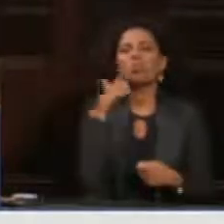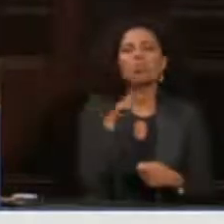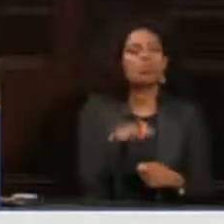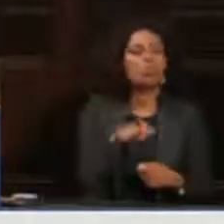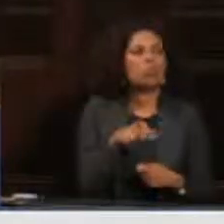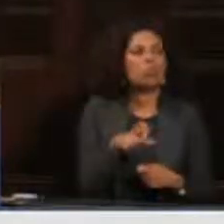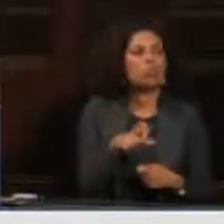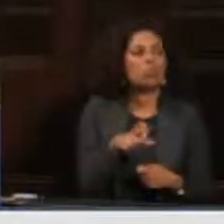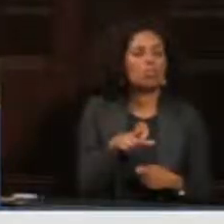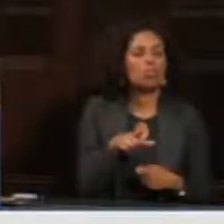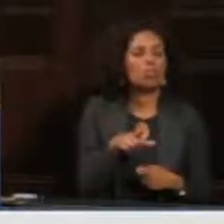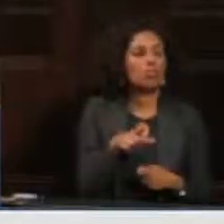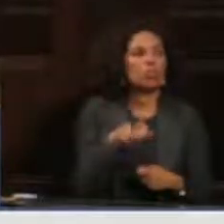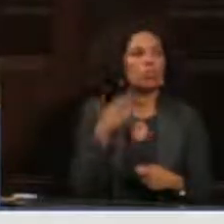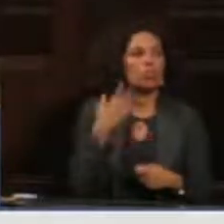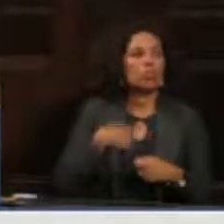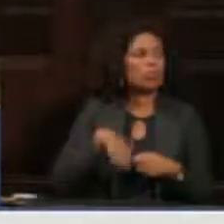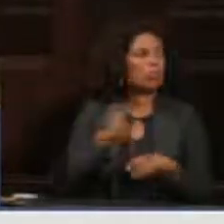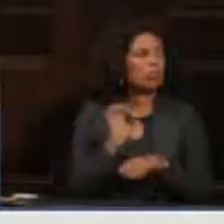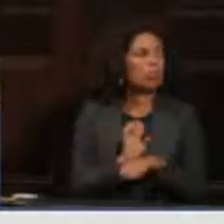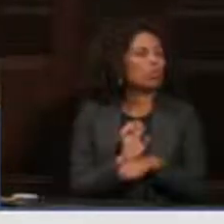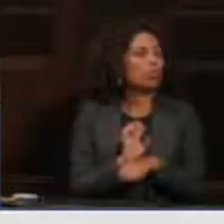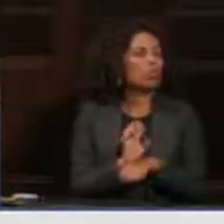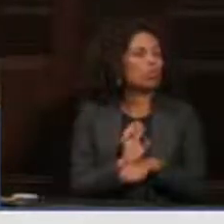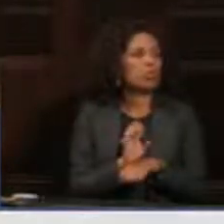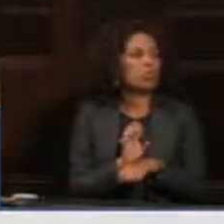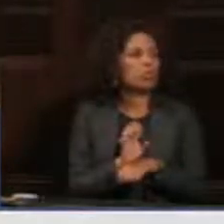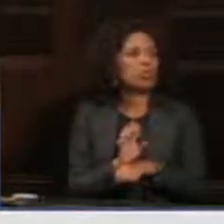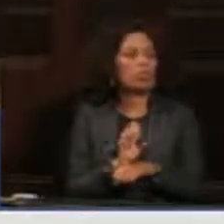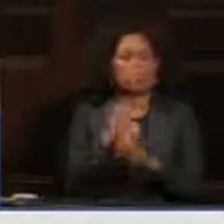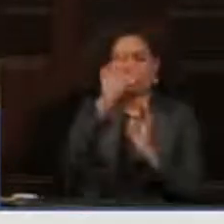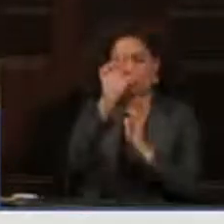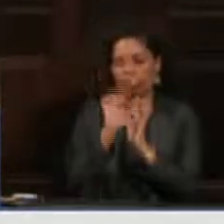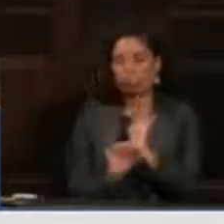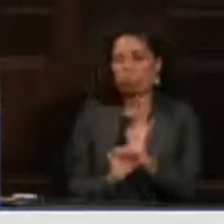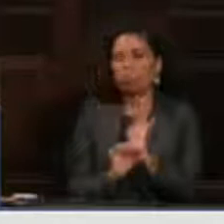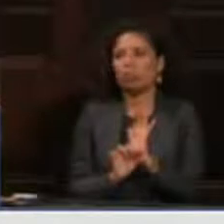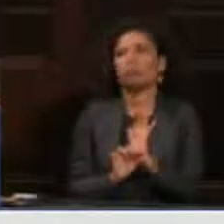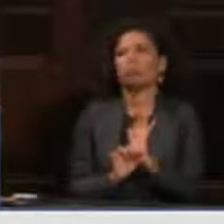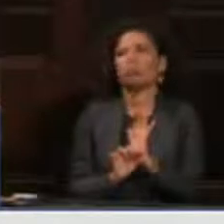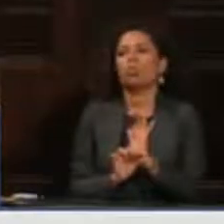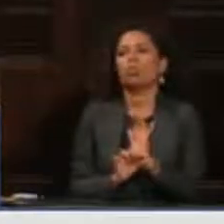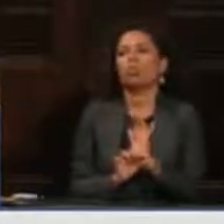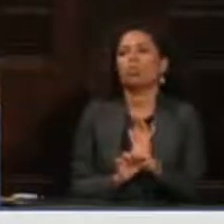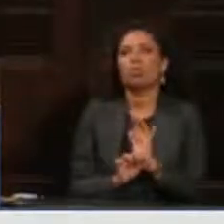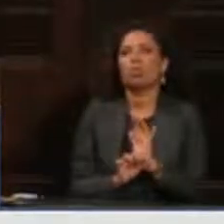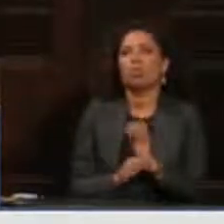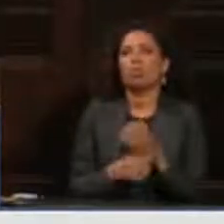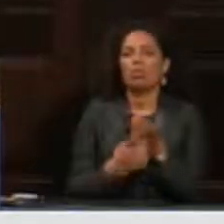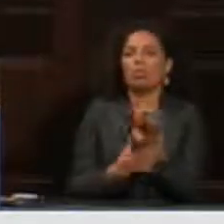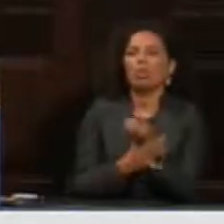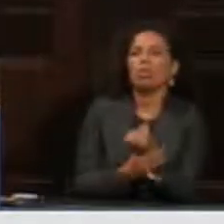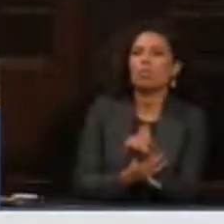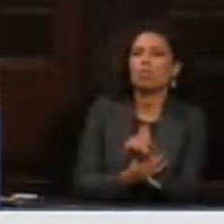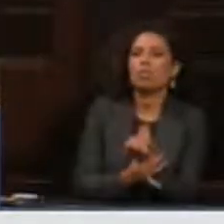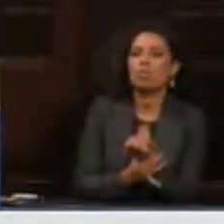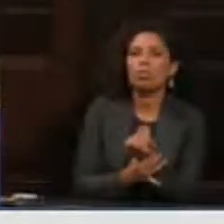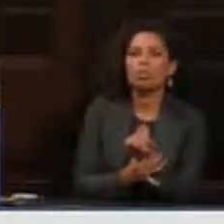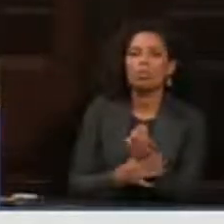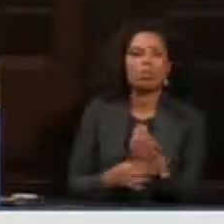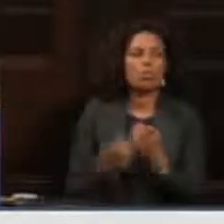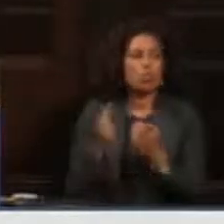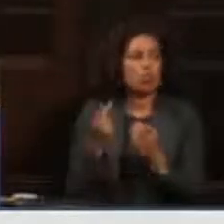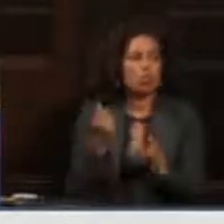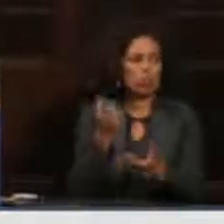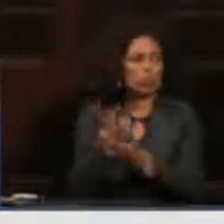parceria com o Estado, por exemplo, presidente, reduzir o custo de segurança? Já que segurança pública